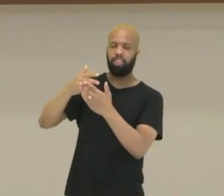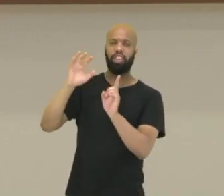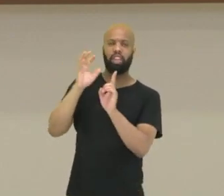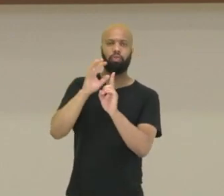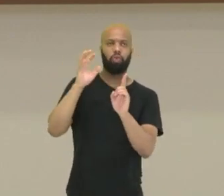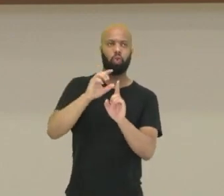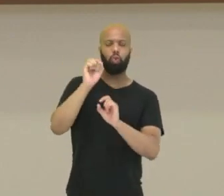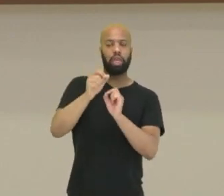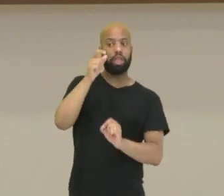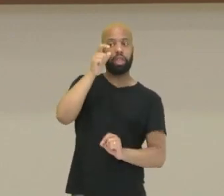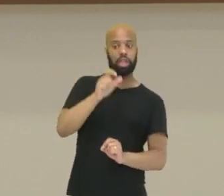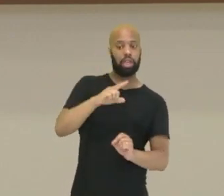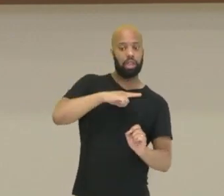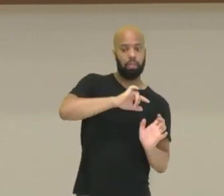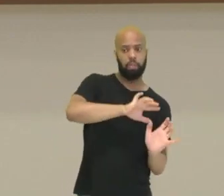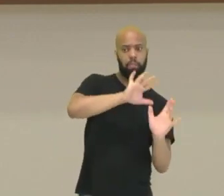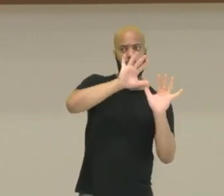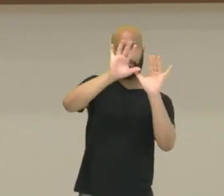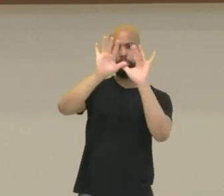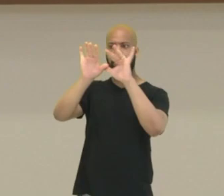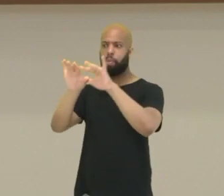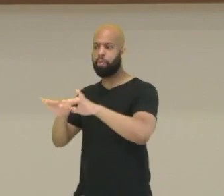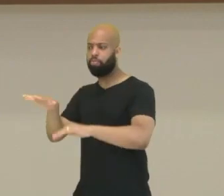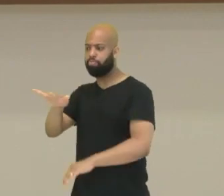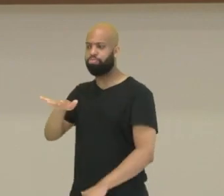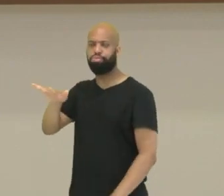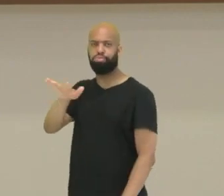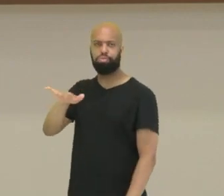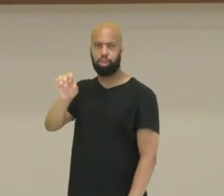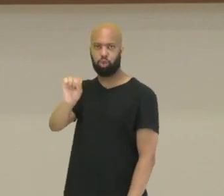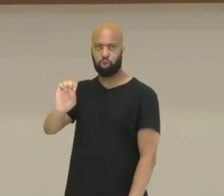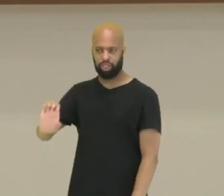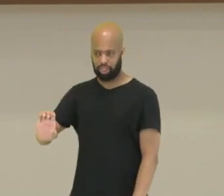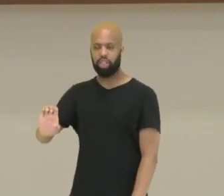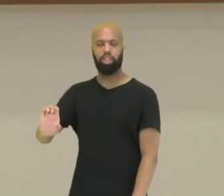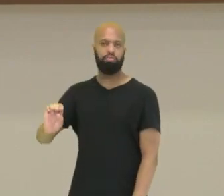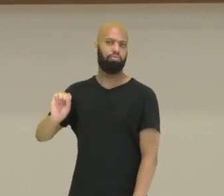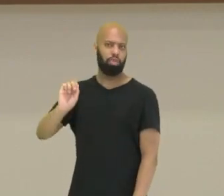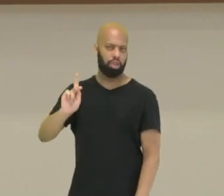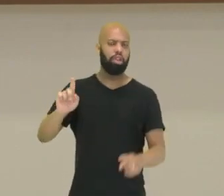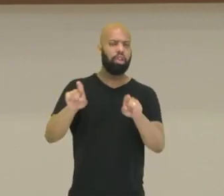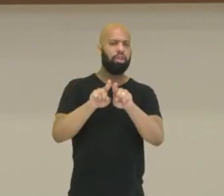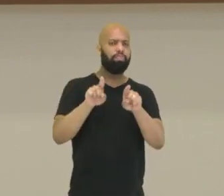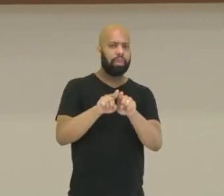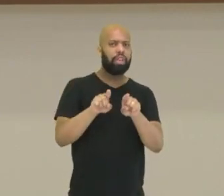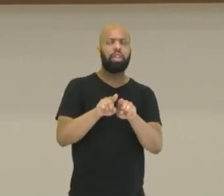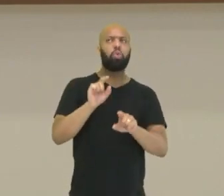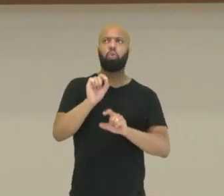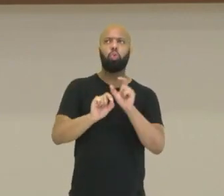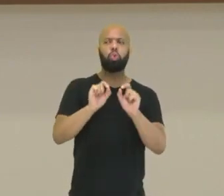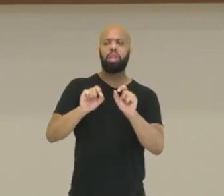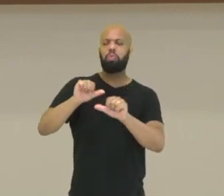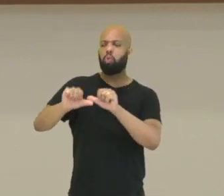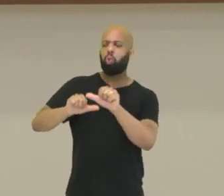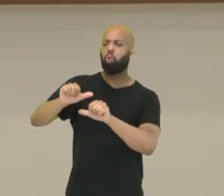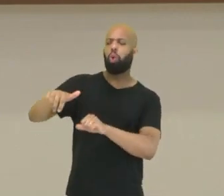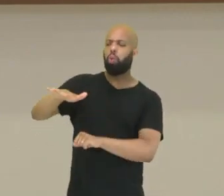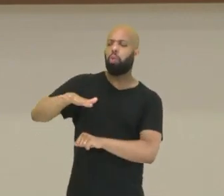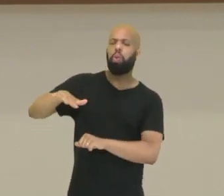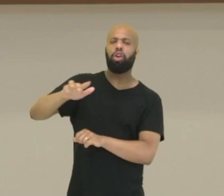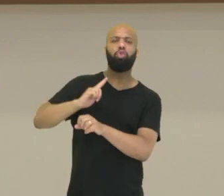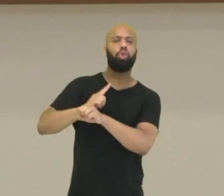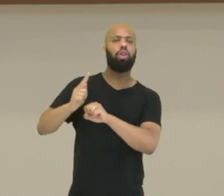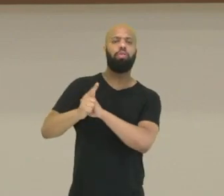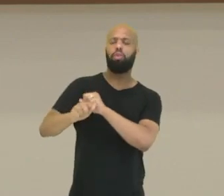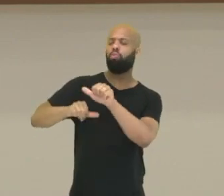ao interesse de ocupar essa porção do território brasileiro e que foram mudando o espaço geográfico ao